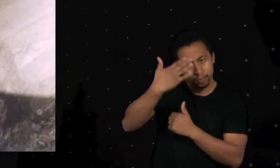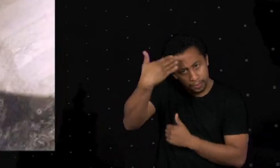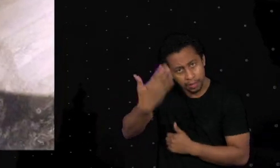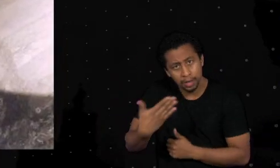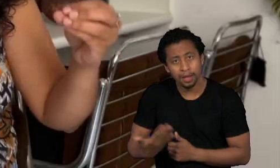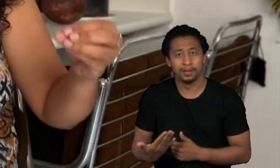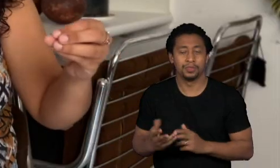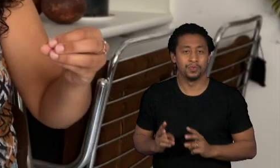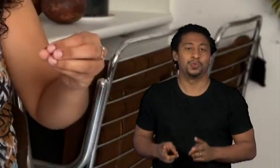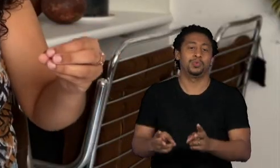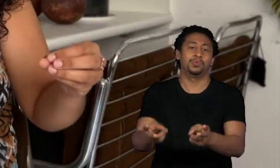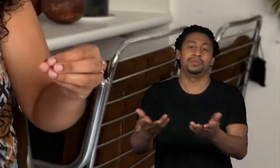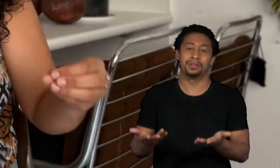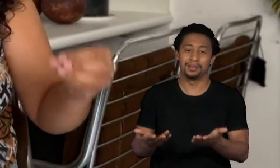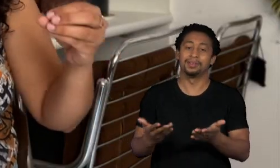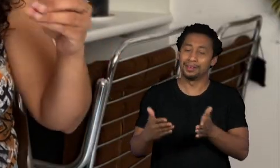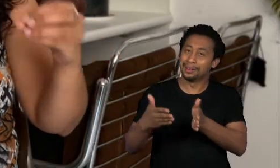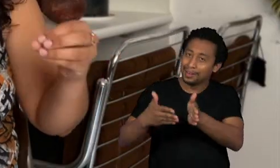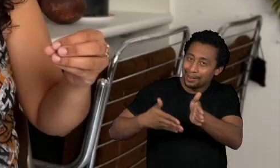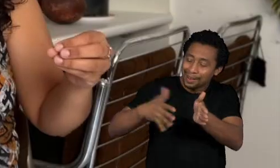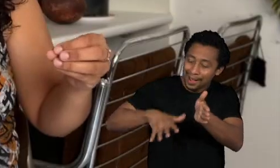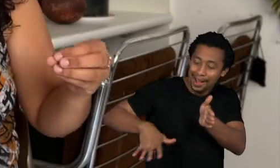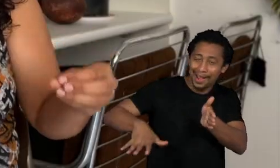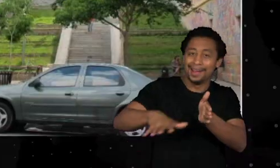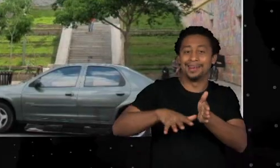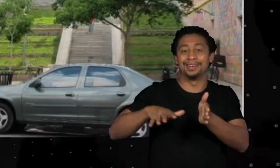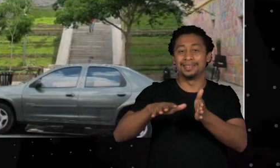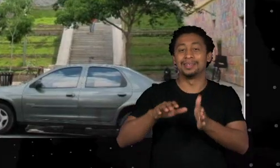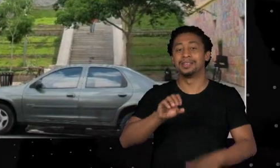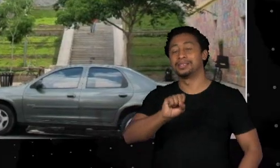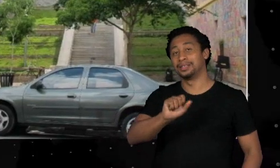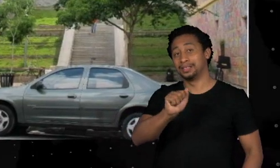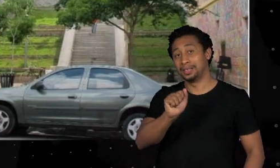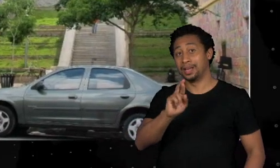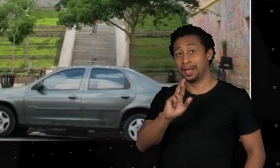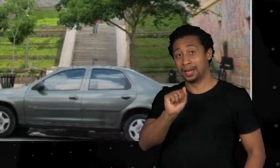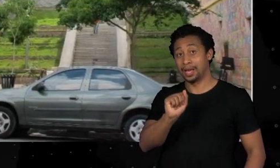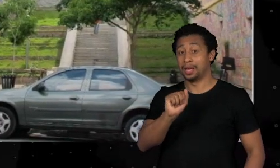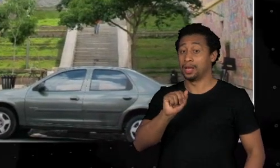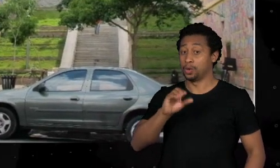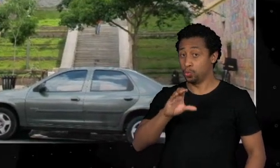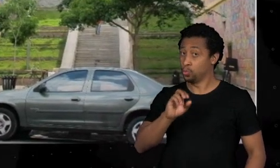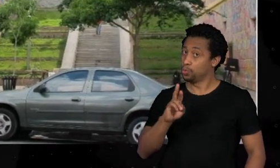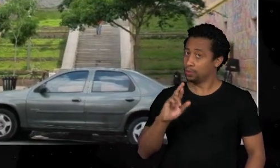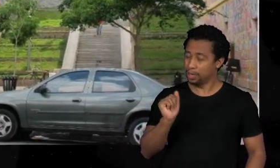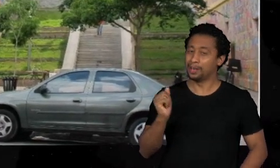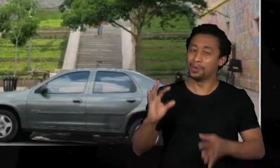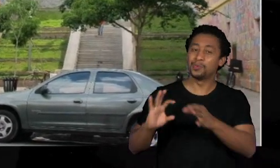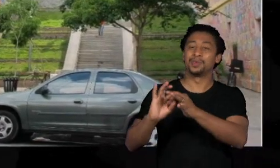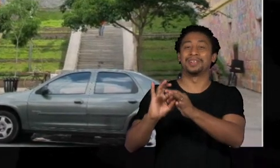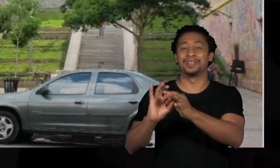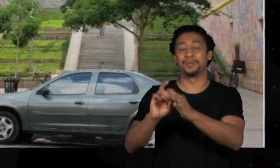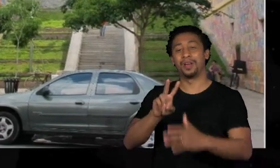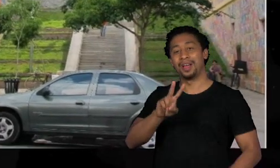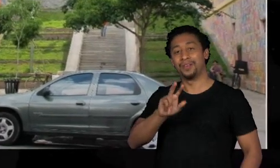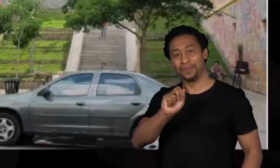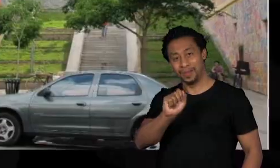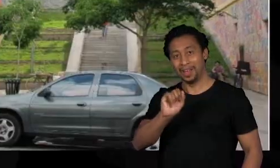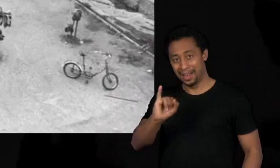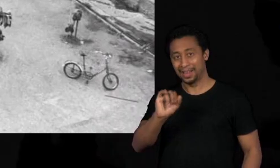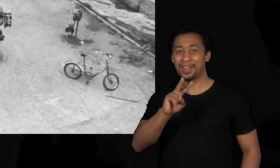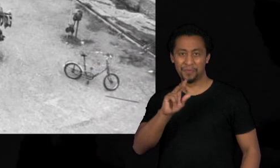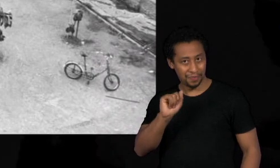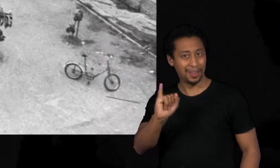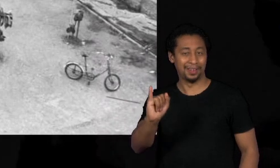Saracura Vai-Vai. Ali também está a história do Brasil. Olhar para a história dos quilombos, olhar para a história da resistência do povo negro do